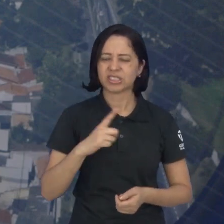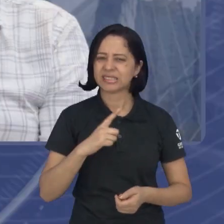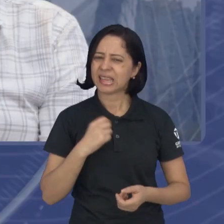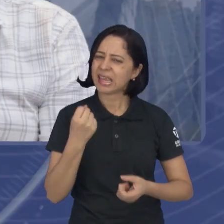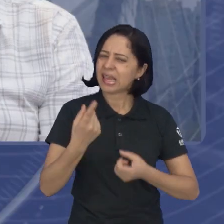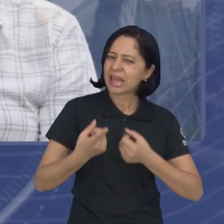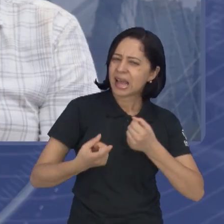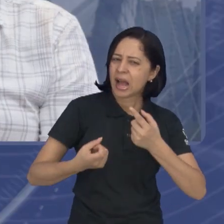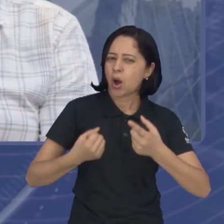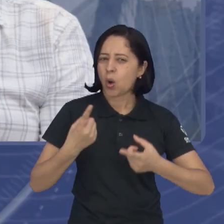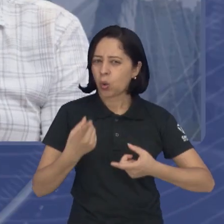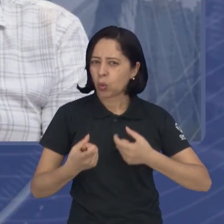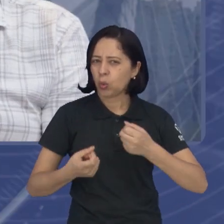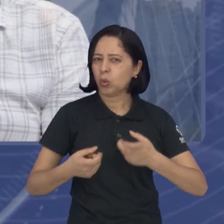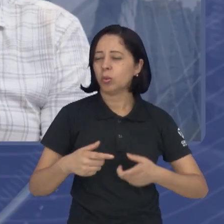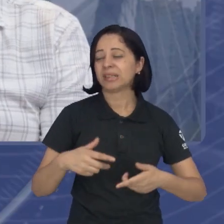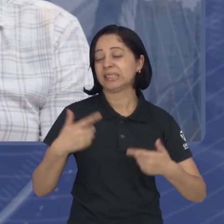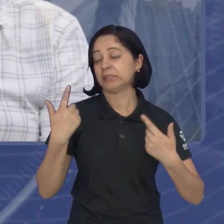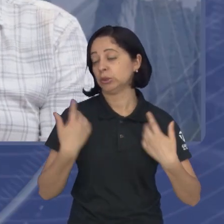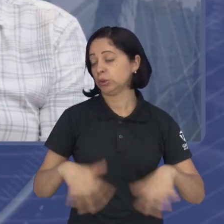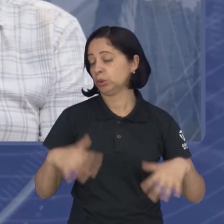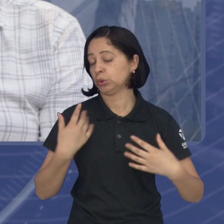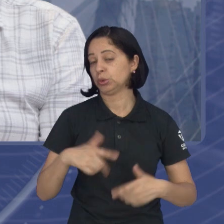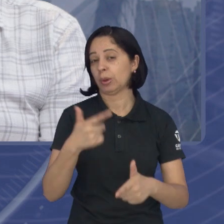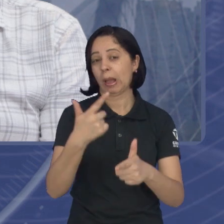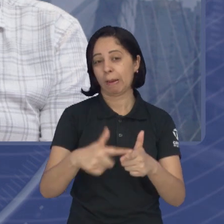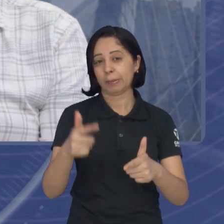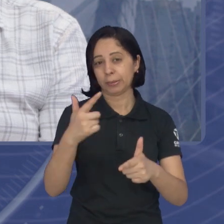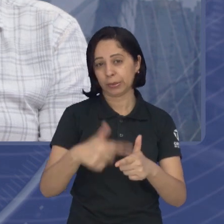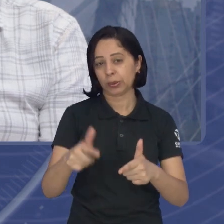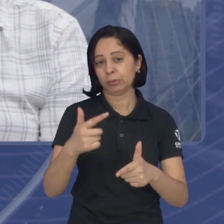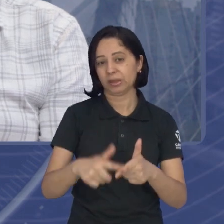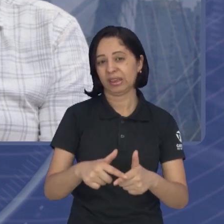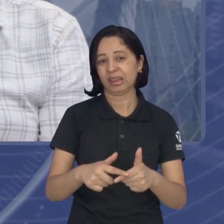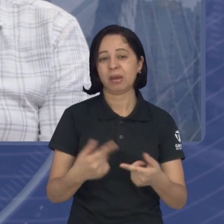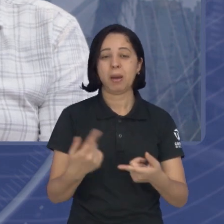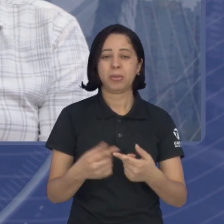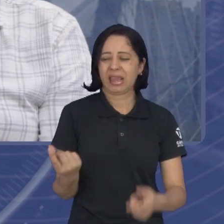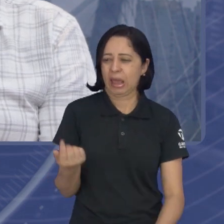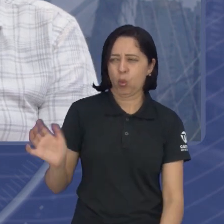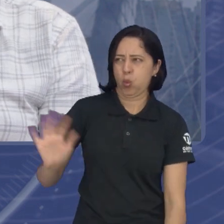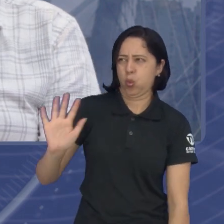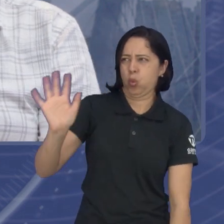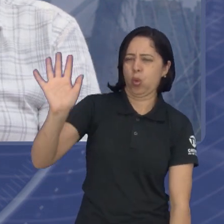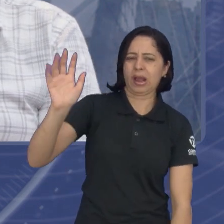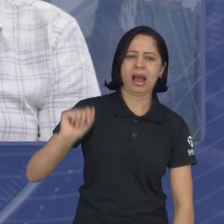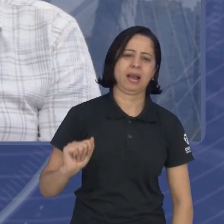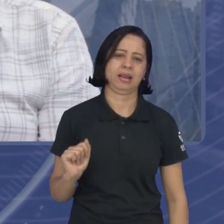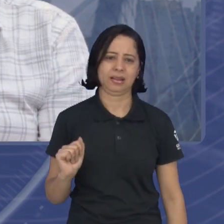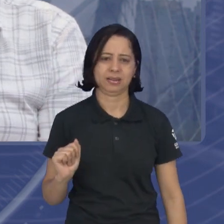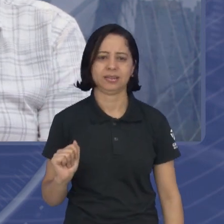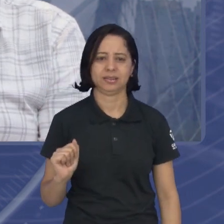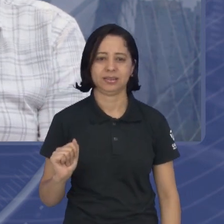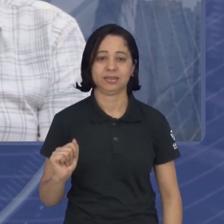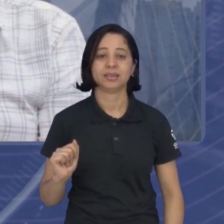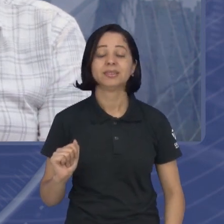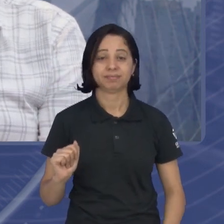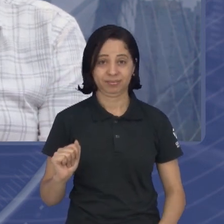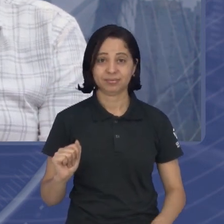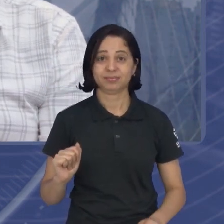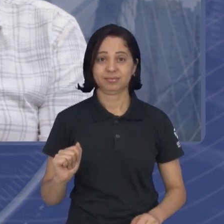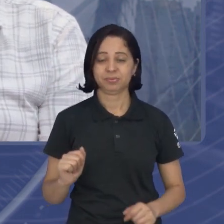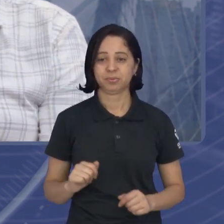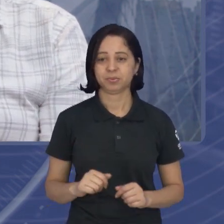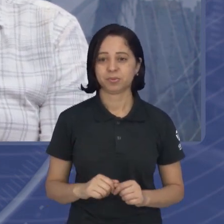vocês acabam tendo mais dor de cabeça em termos de preços nas alturas, mesmo que os comerciantes acabam abusando